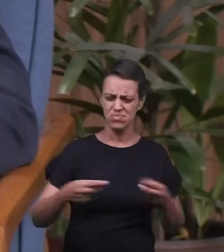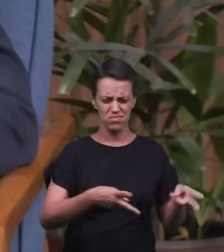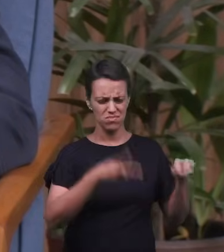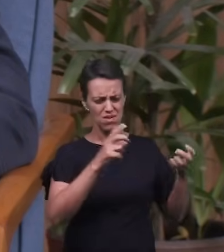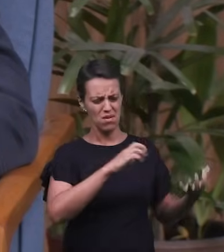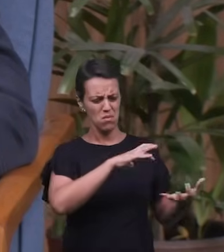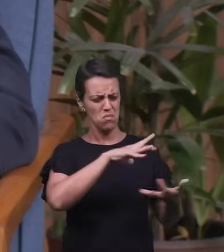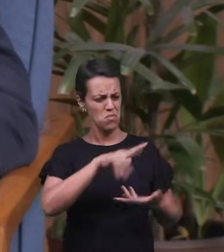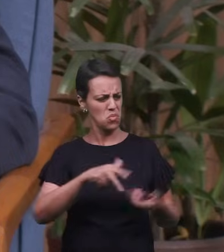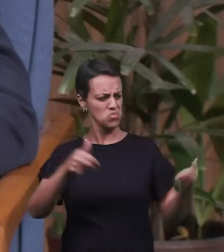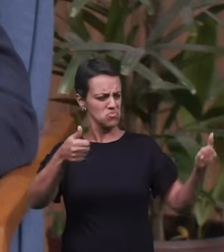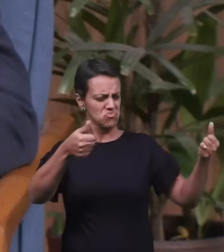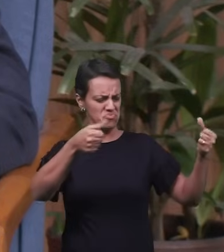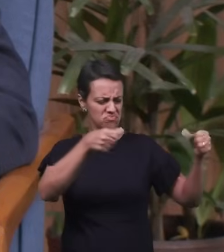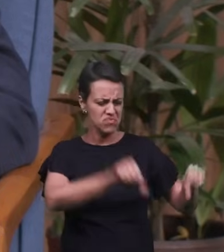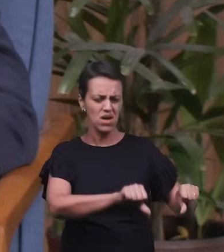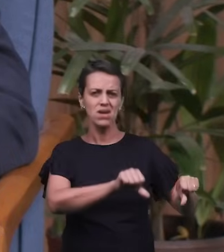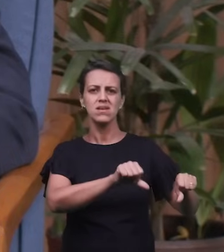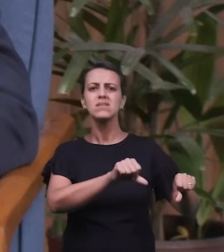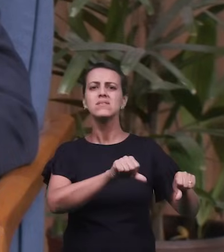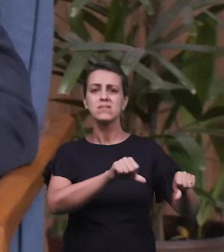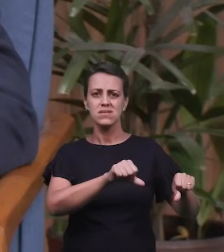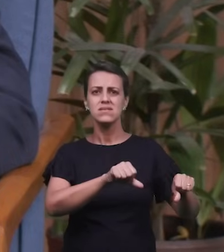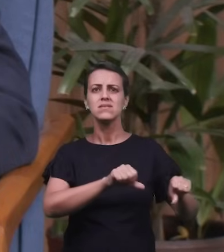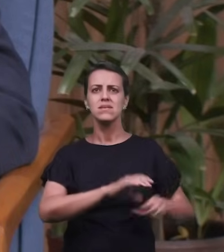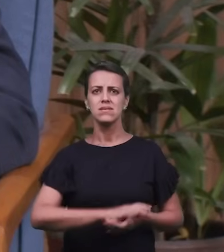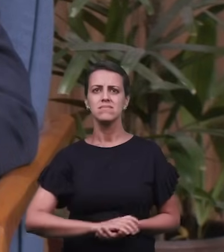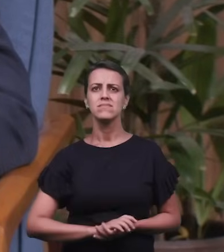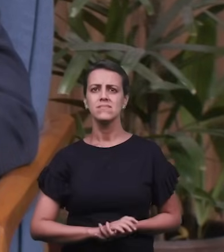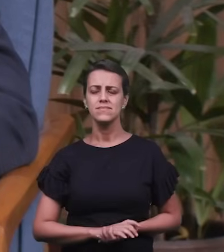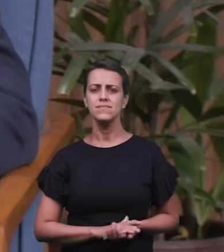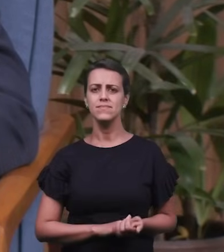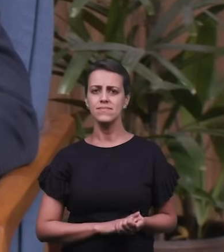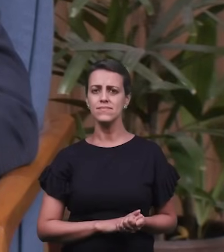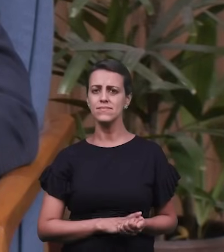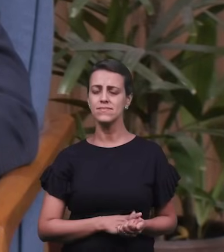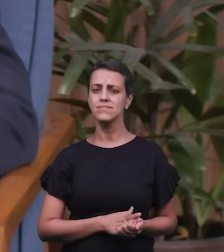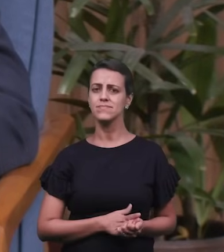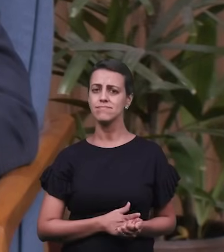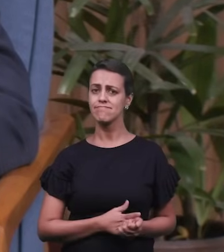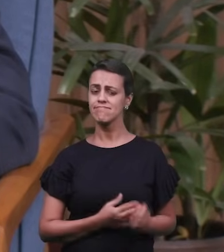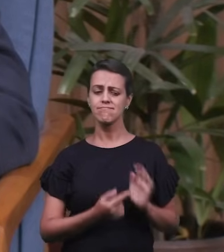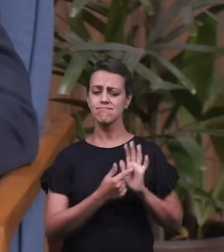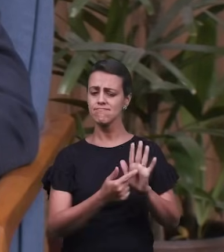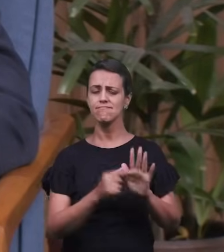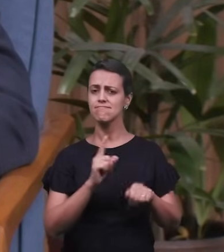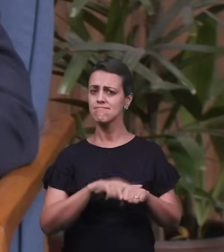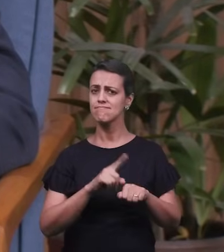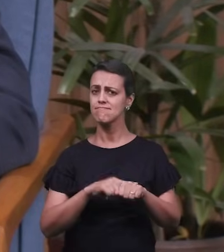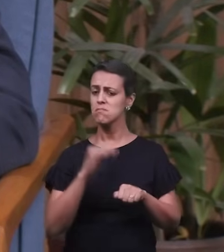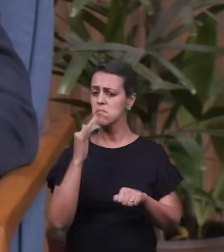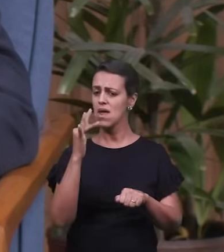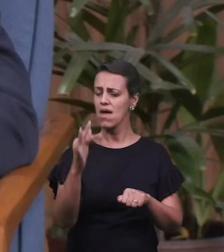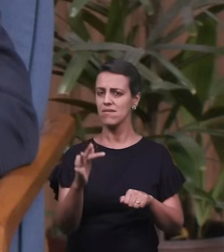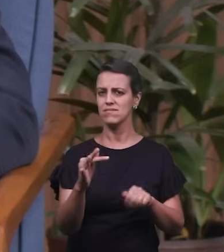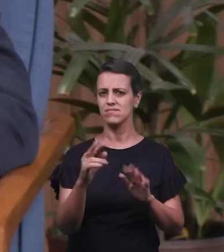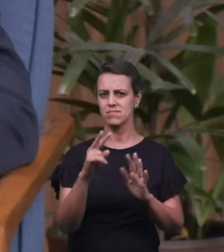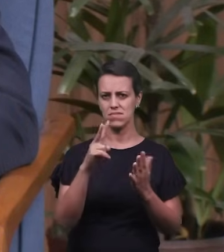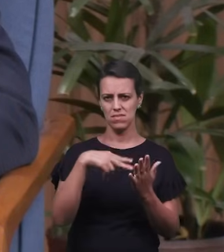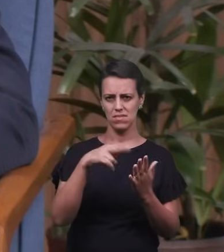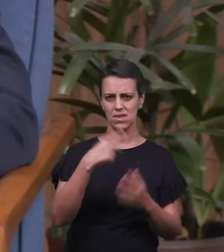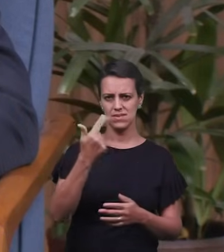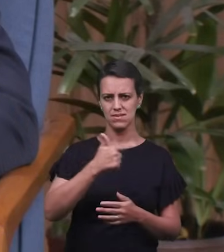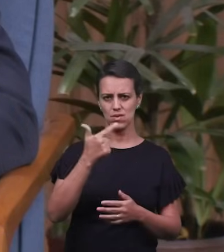caos, mergulhado no caos. E isso é mais um sinal desse momento do breve. Eu vou ler um texto da palavra do Senhor que está em